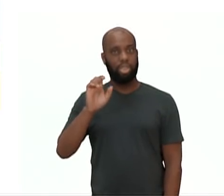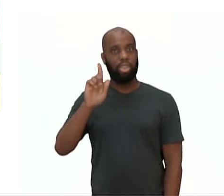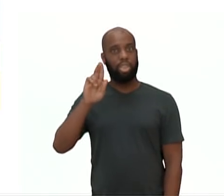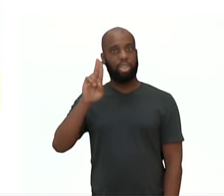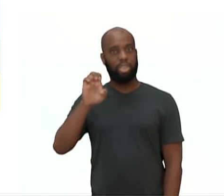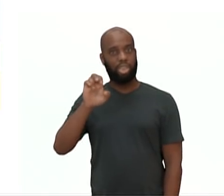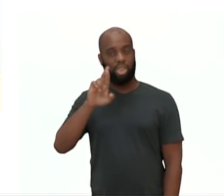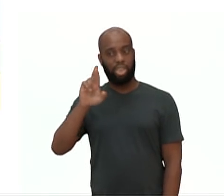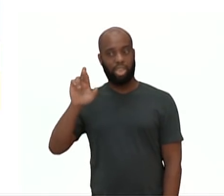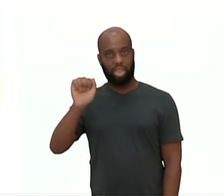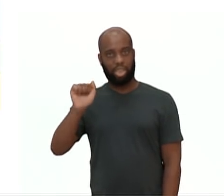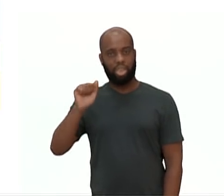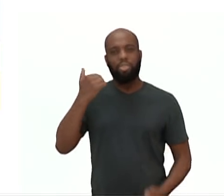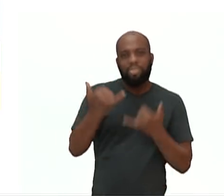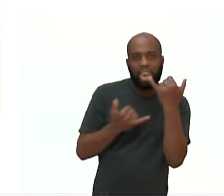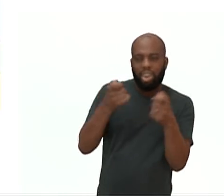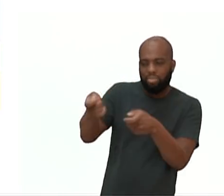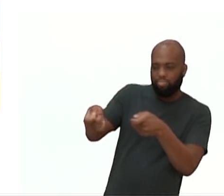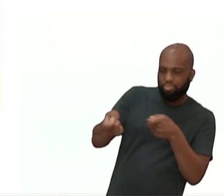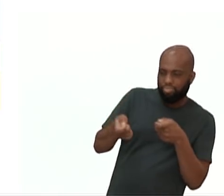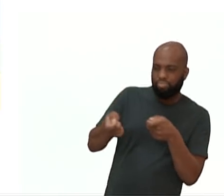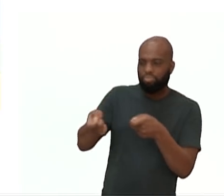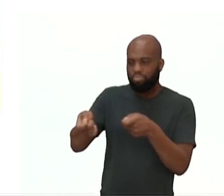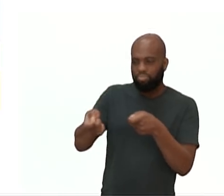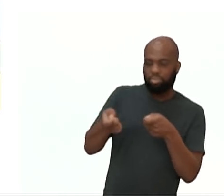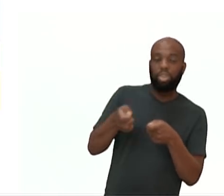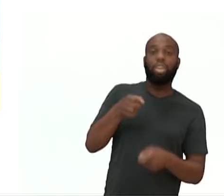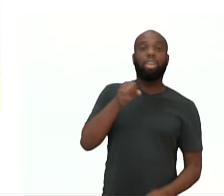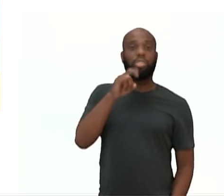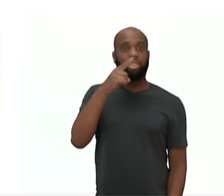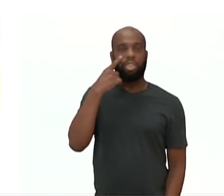esse desenho, já vai ser suficiente para você entender